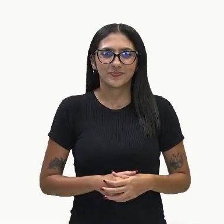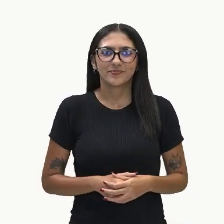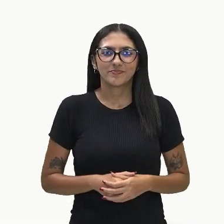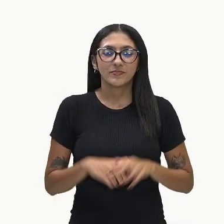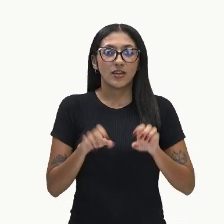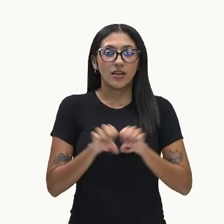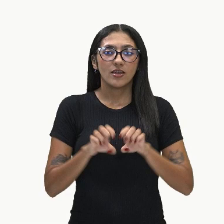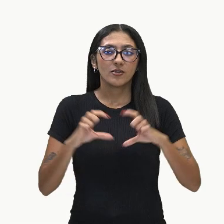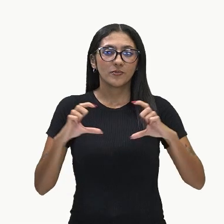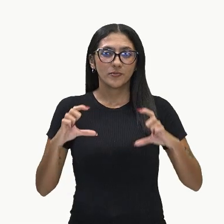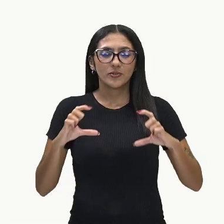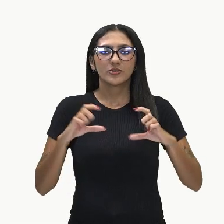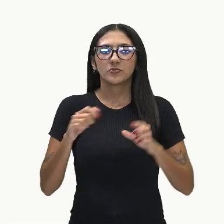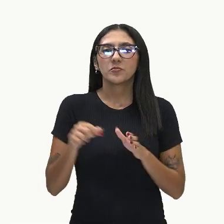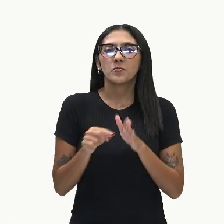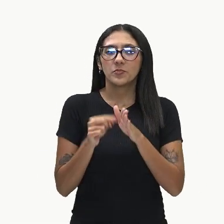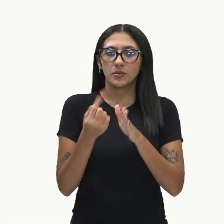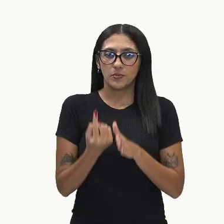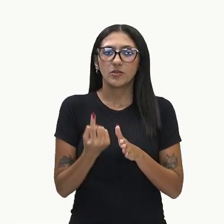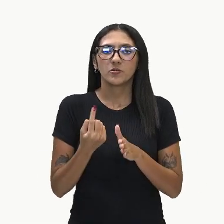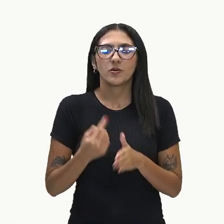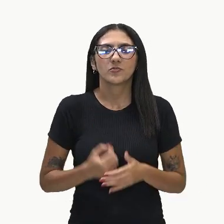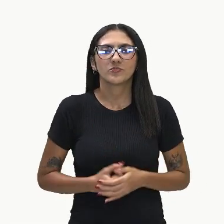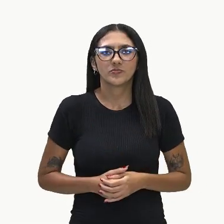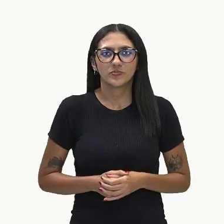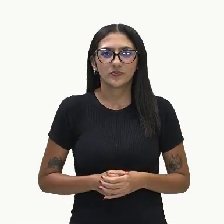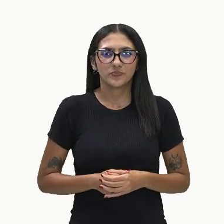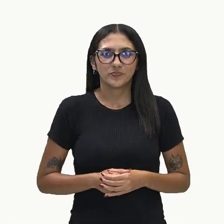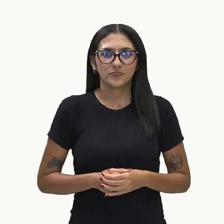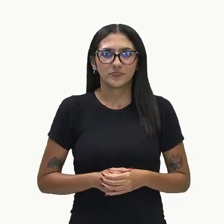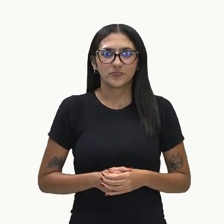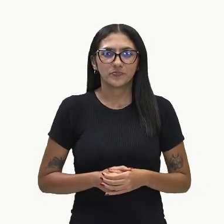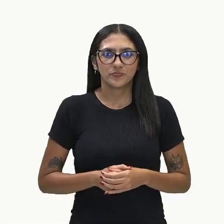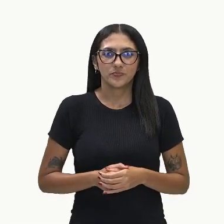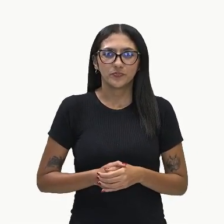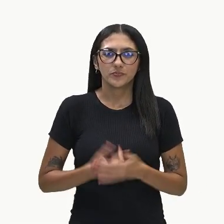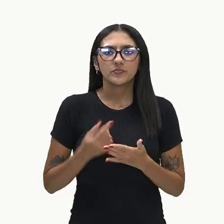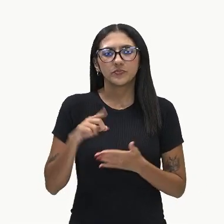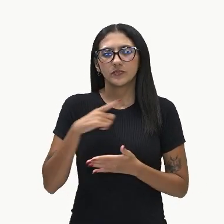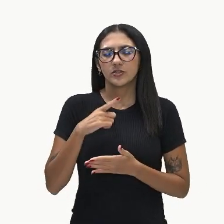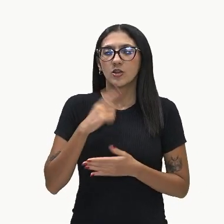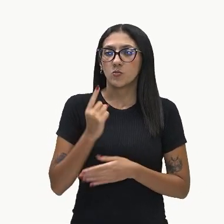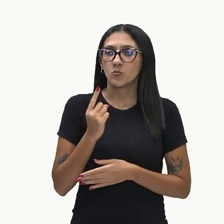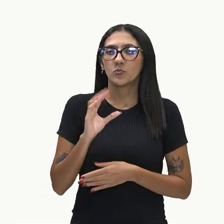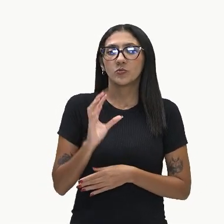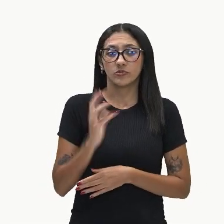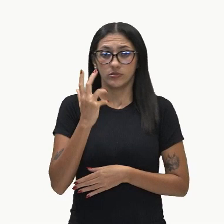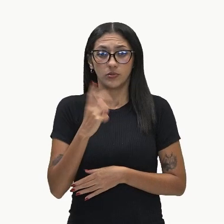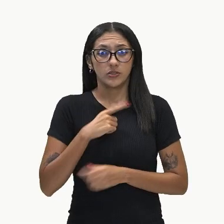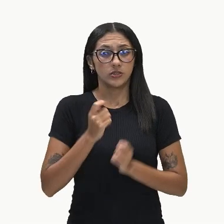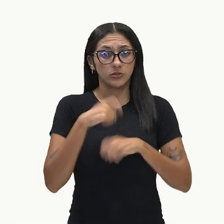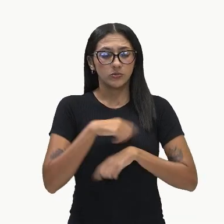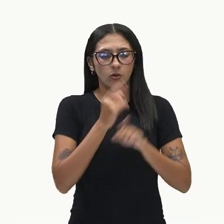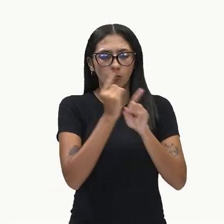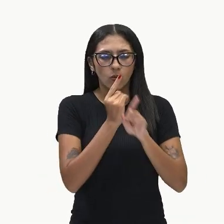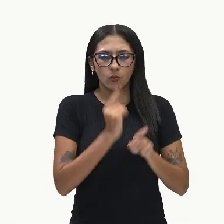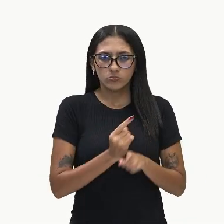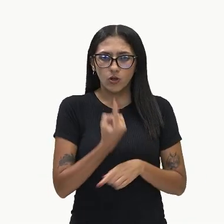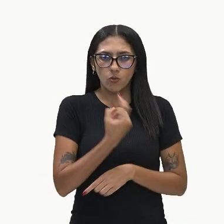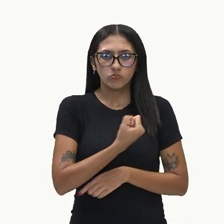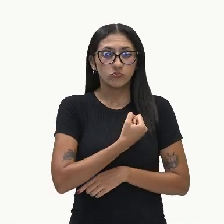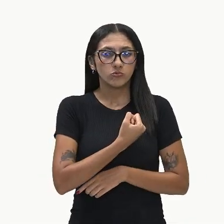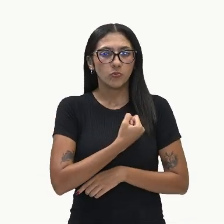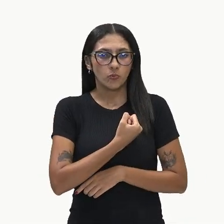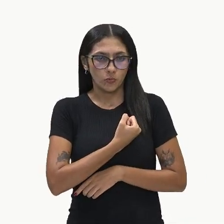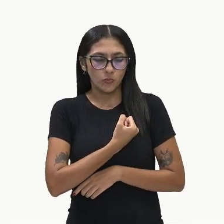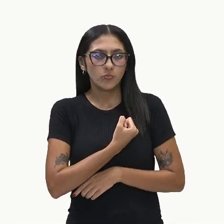Equação do primeiro grau com uma incógnita. Em uma situação, quando precisamos encontrar o valor de um